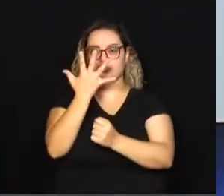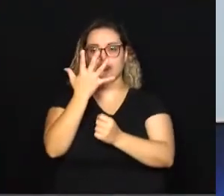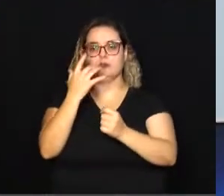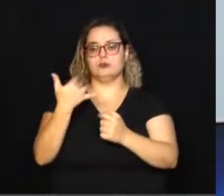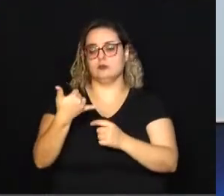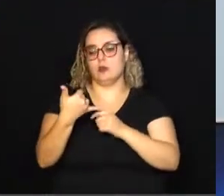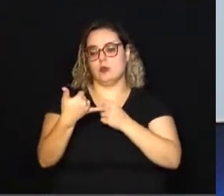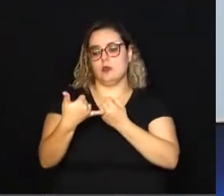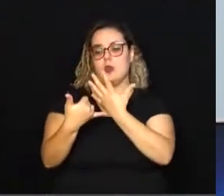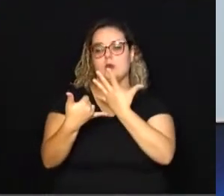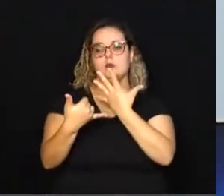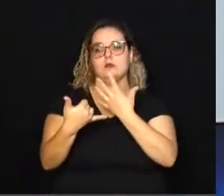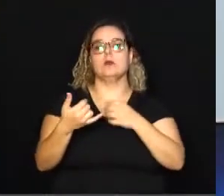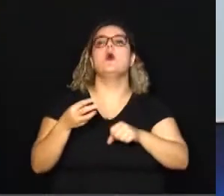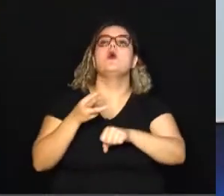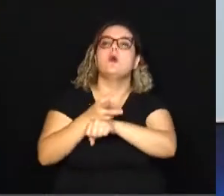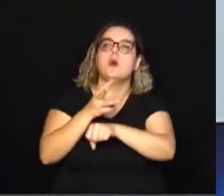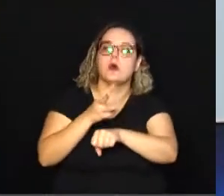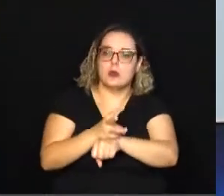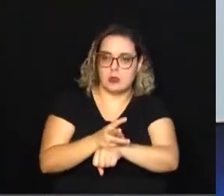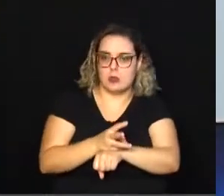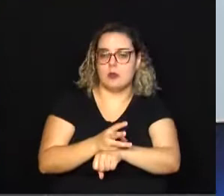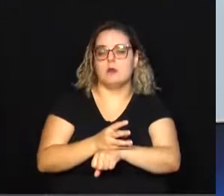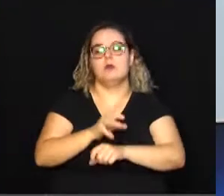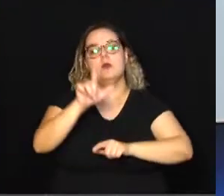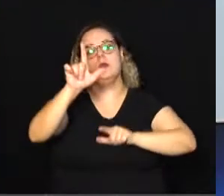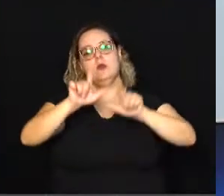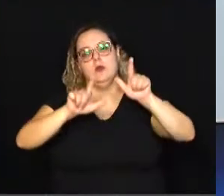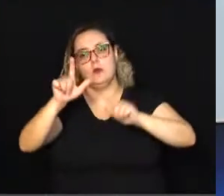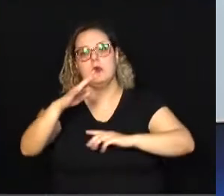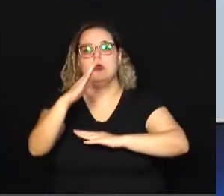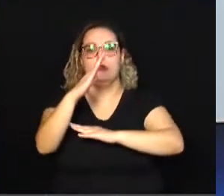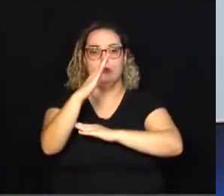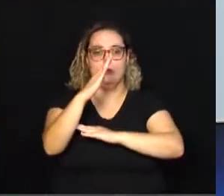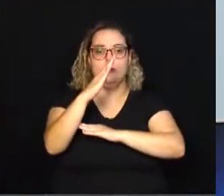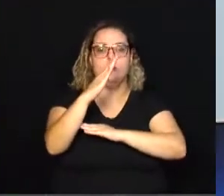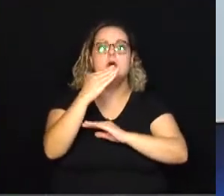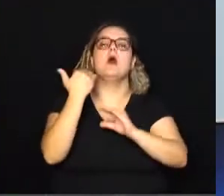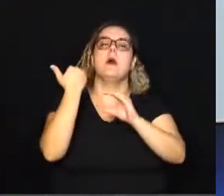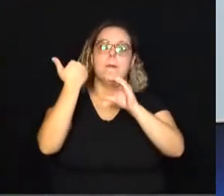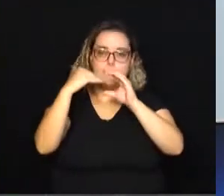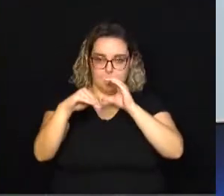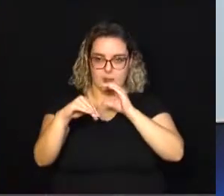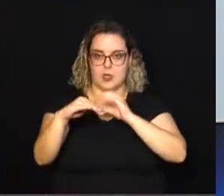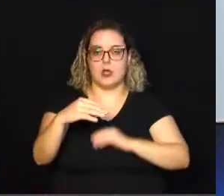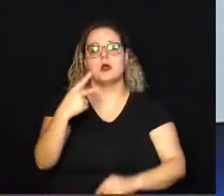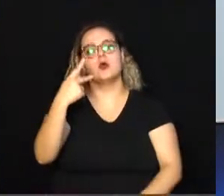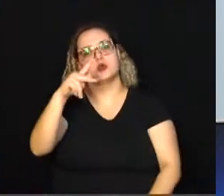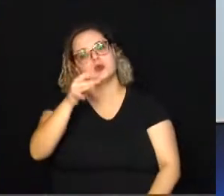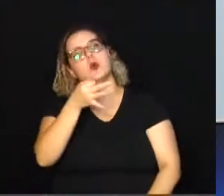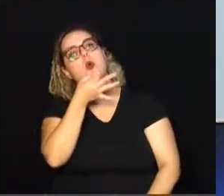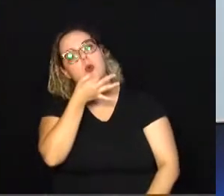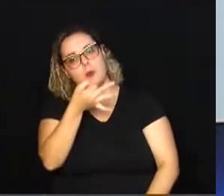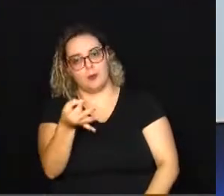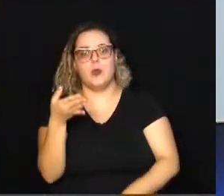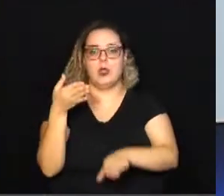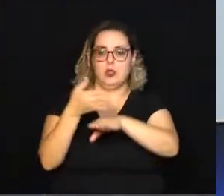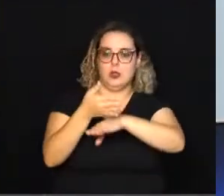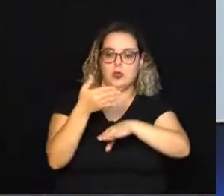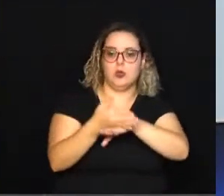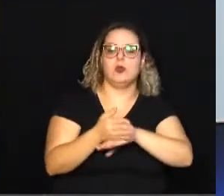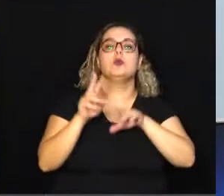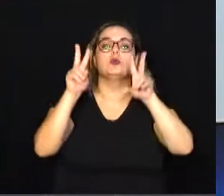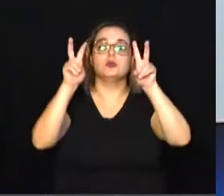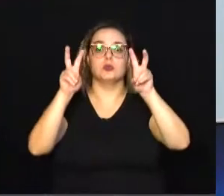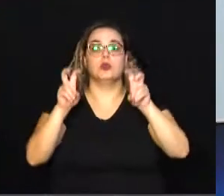o WhatsApp TV Câmara Campinas. Você clica e mande a sua mensagem, a sua participação sobre a questão